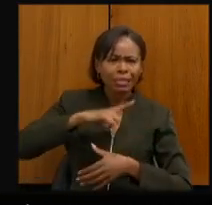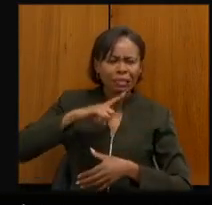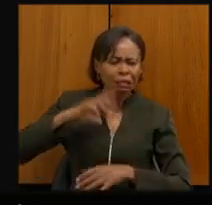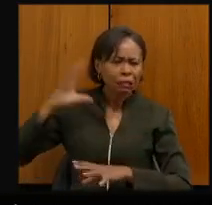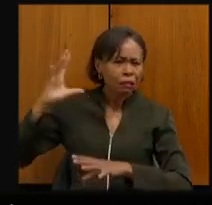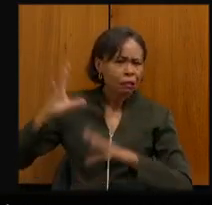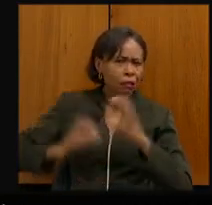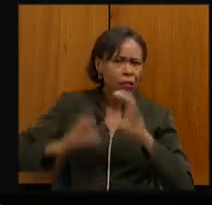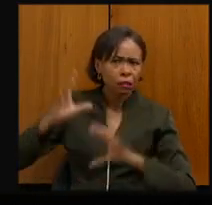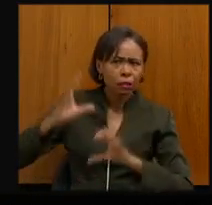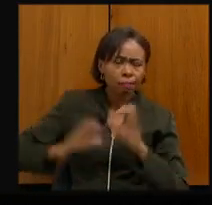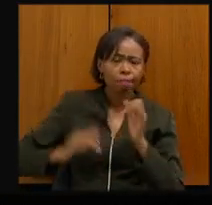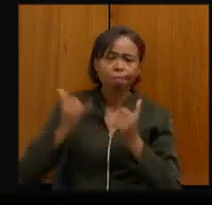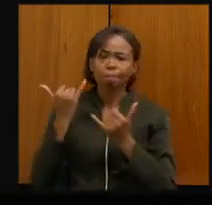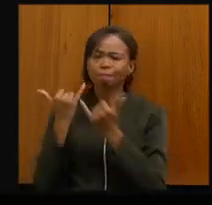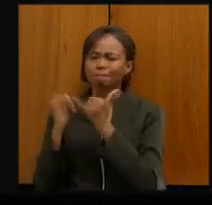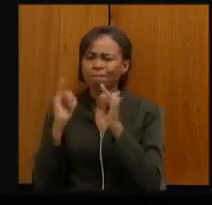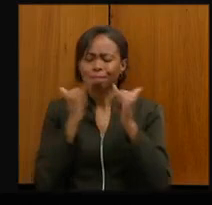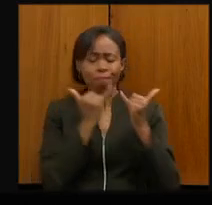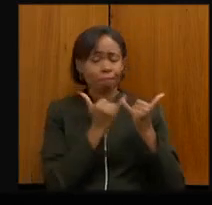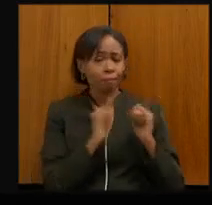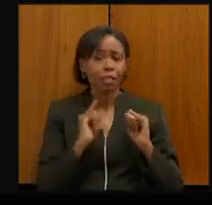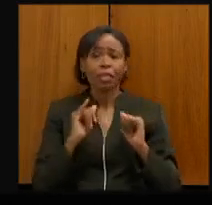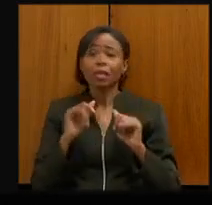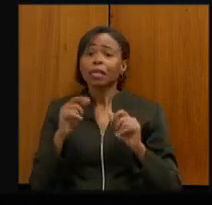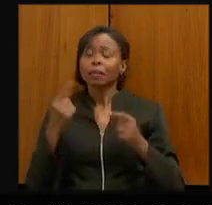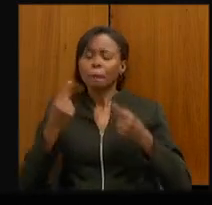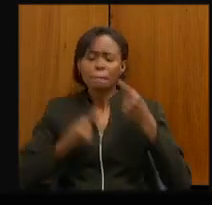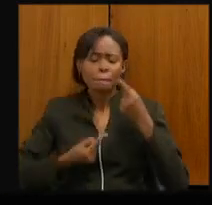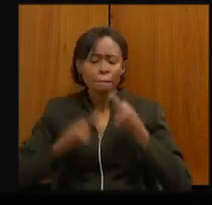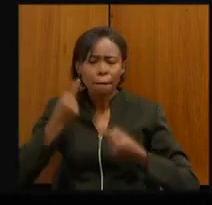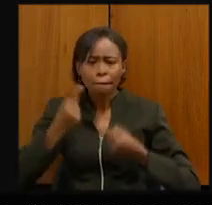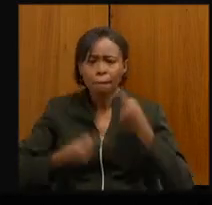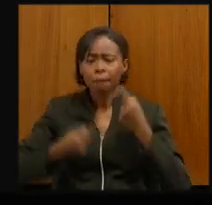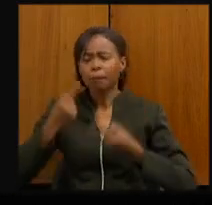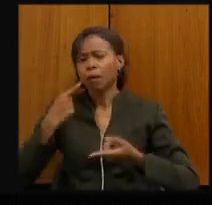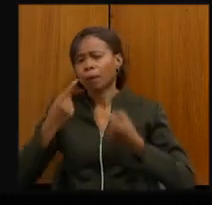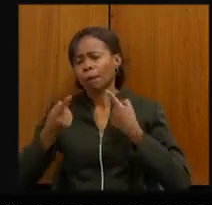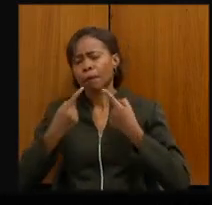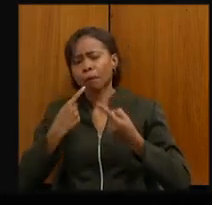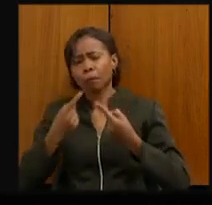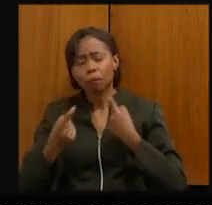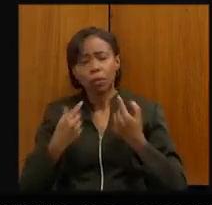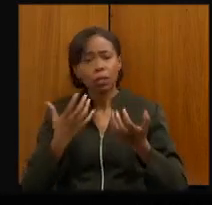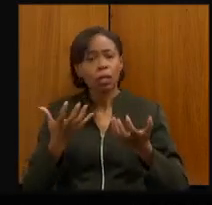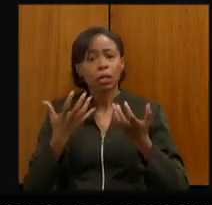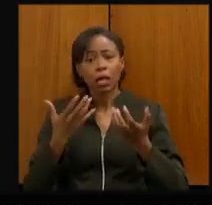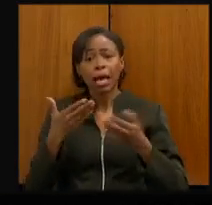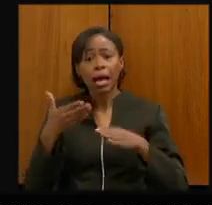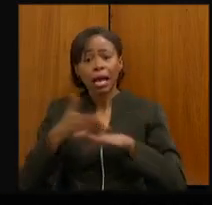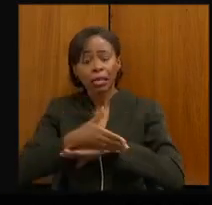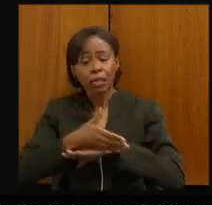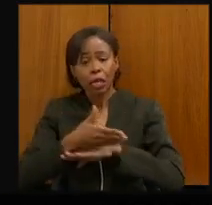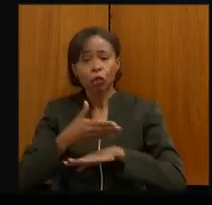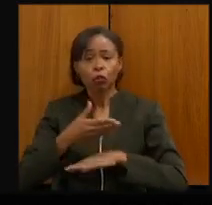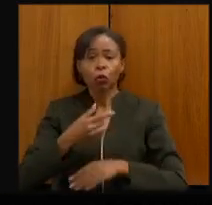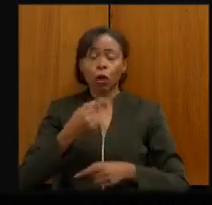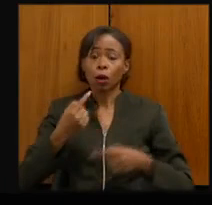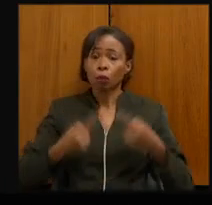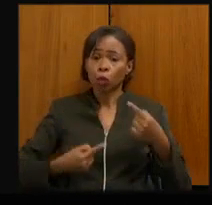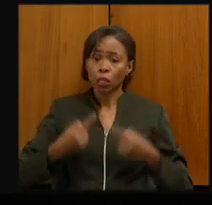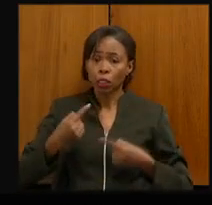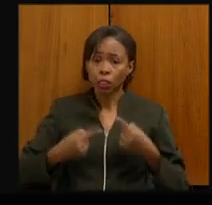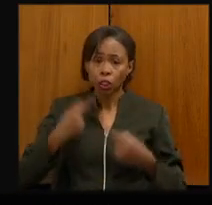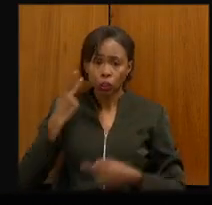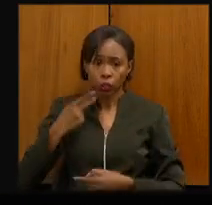lutado né que têm buscado esses espaços de diálogo e de acesso a políticas e programas públicos